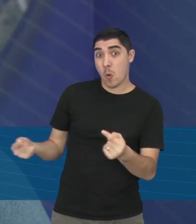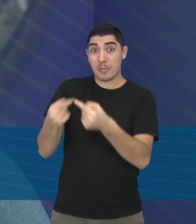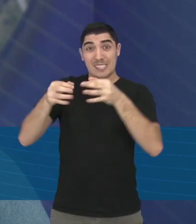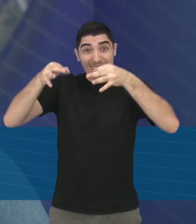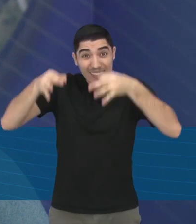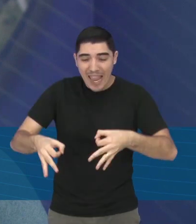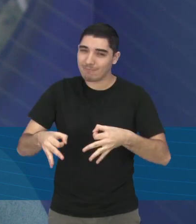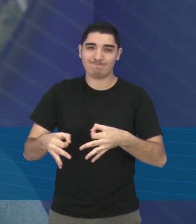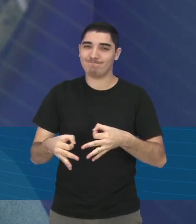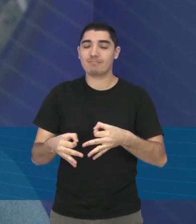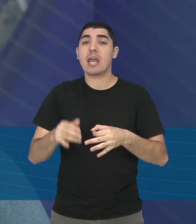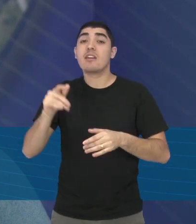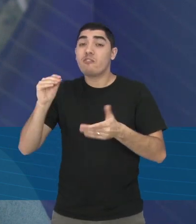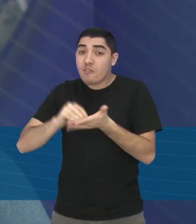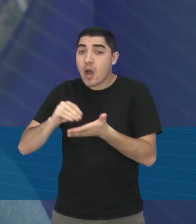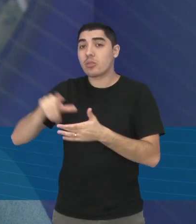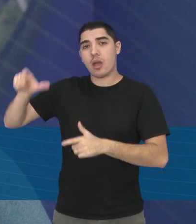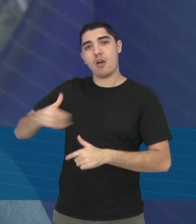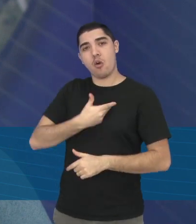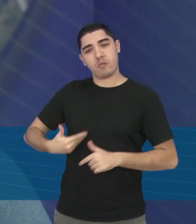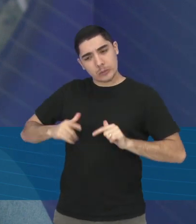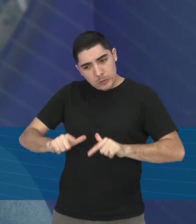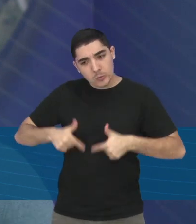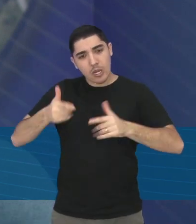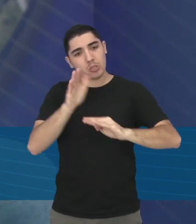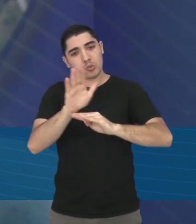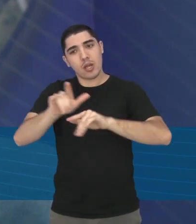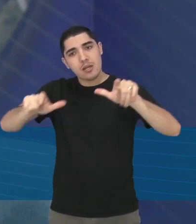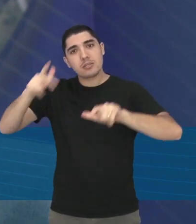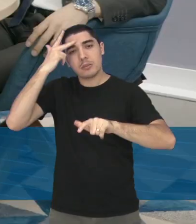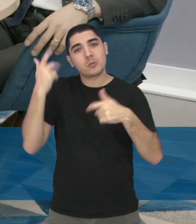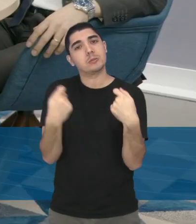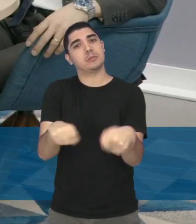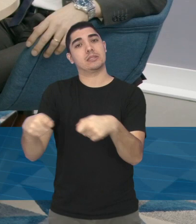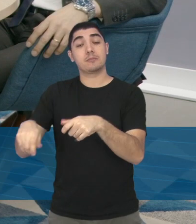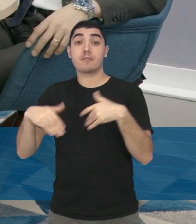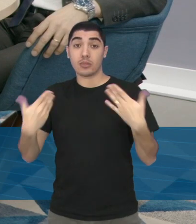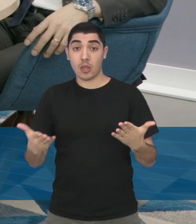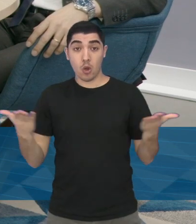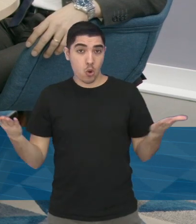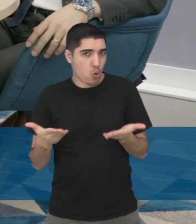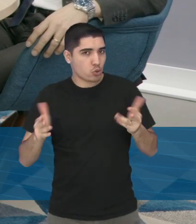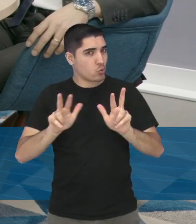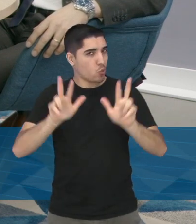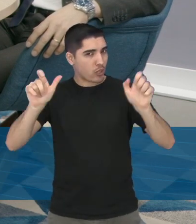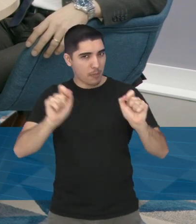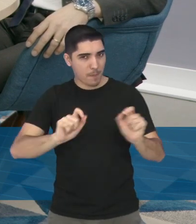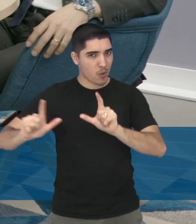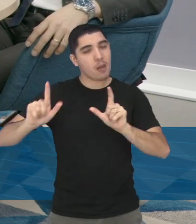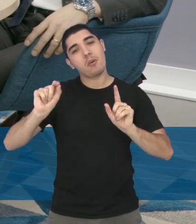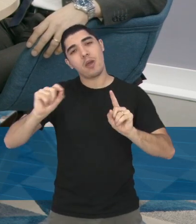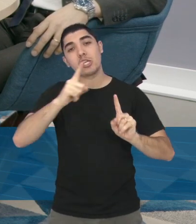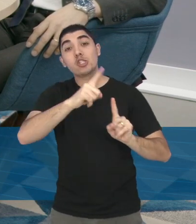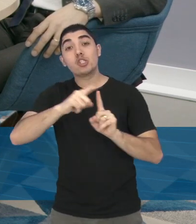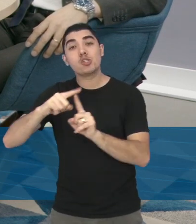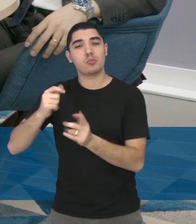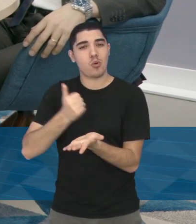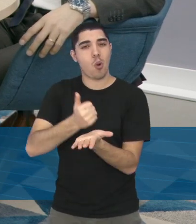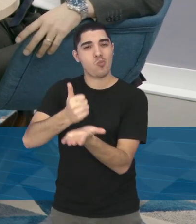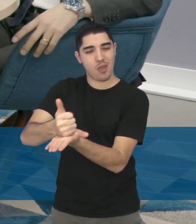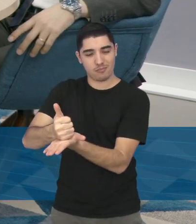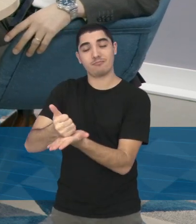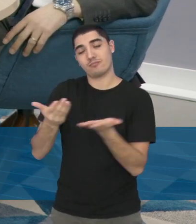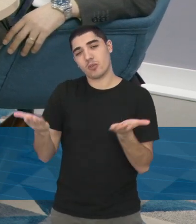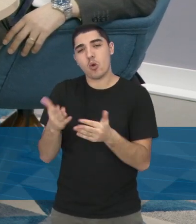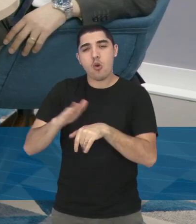ampliar as políticas públicas em prol de quem mais precisa. Modelos de contratação é o tema do Diálogos da Cidade de